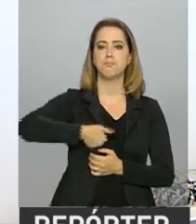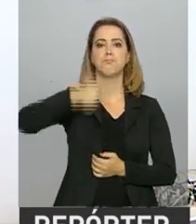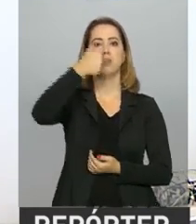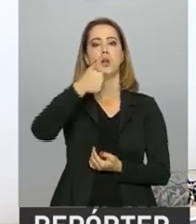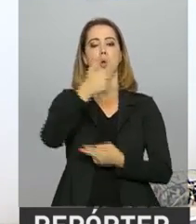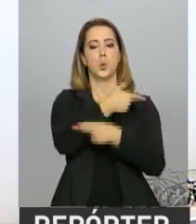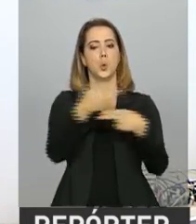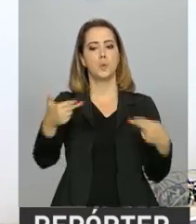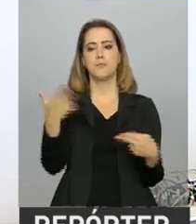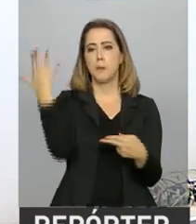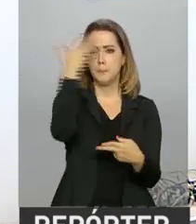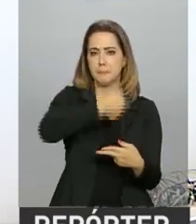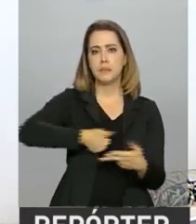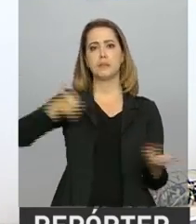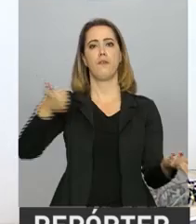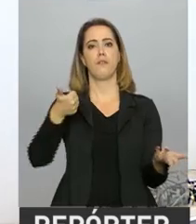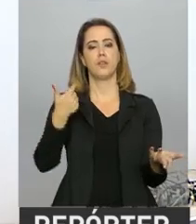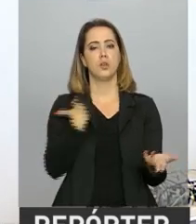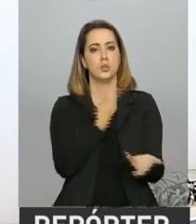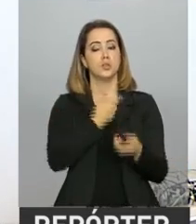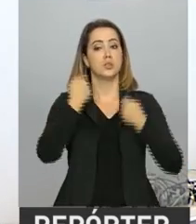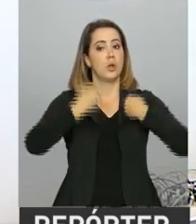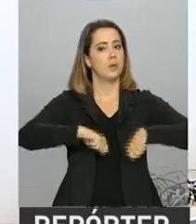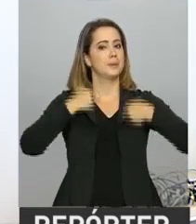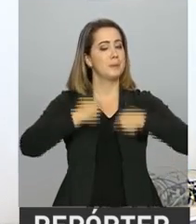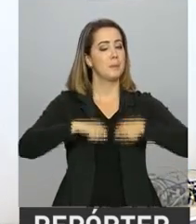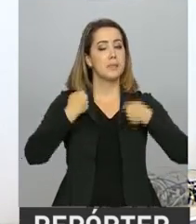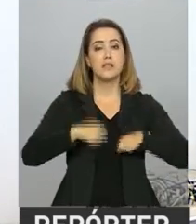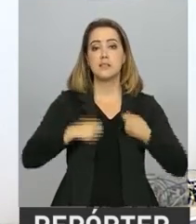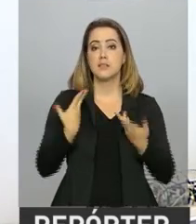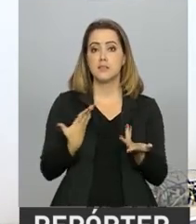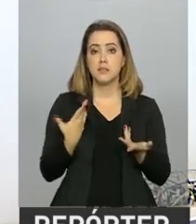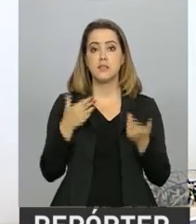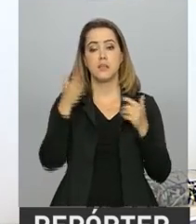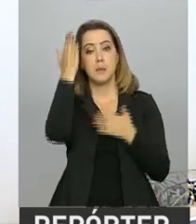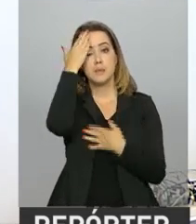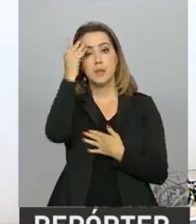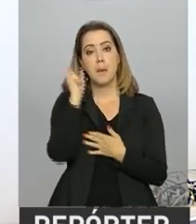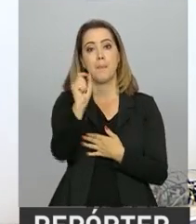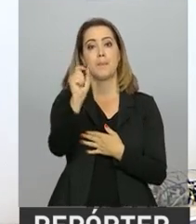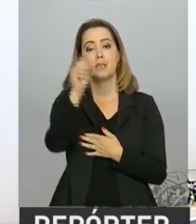ou pré-produtos. Nós precisamos efetivamente